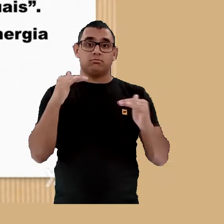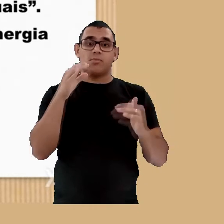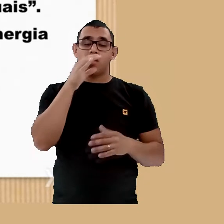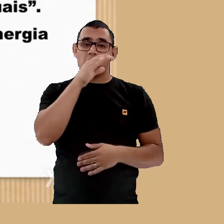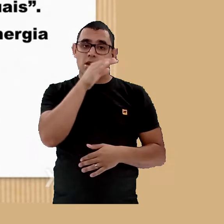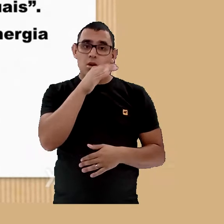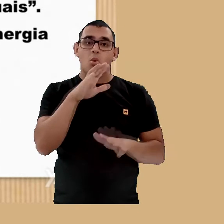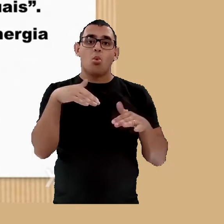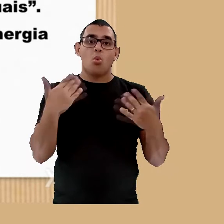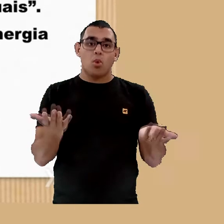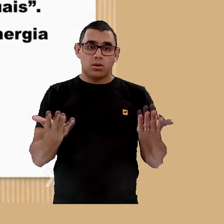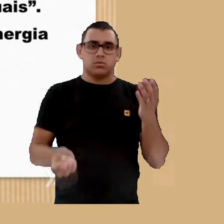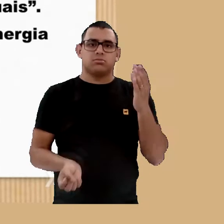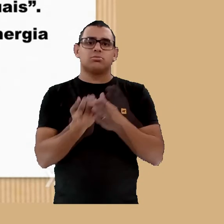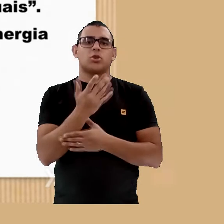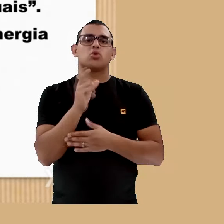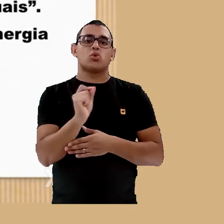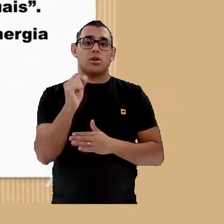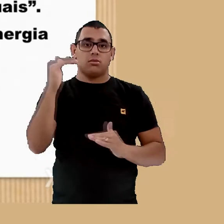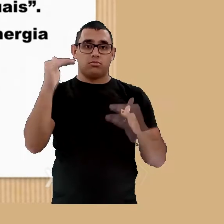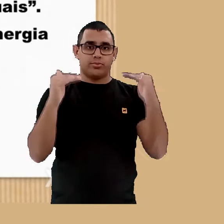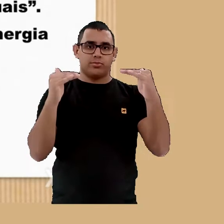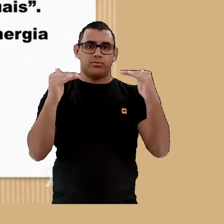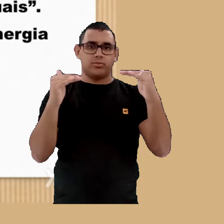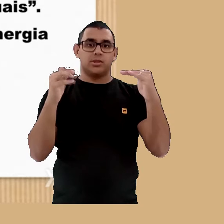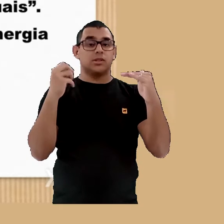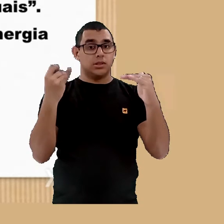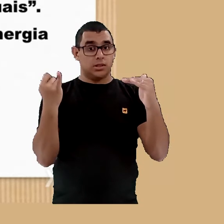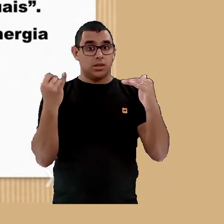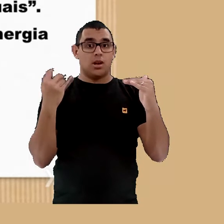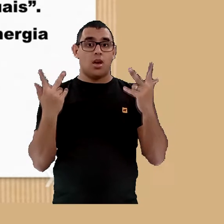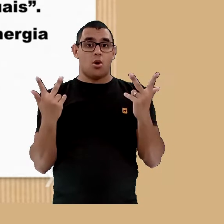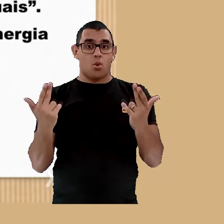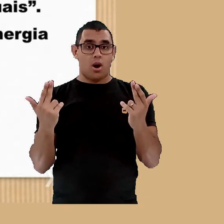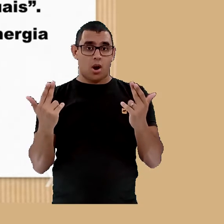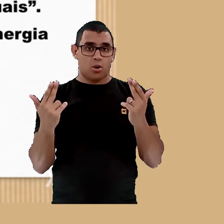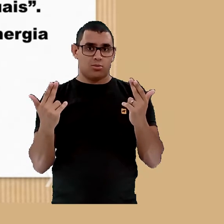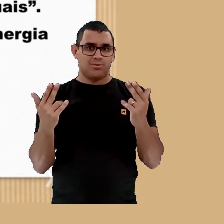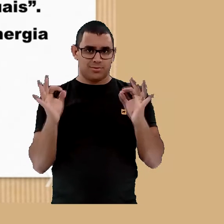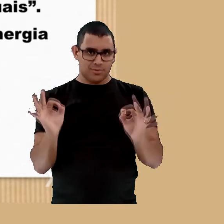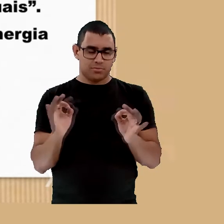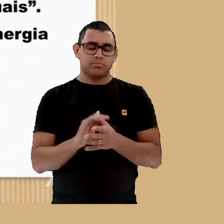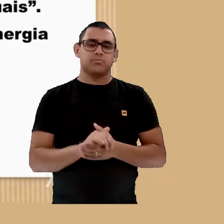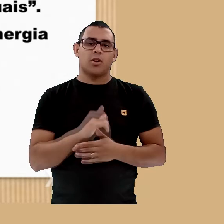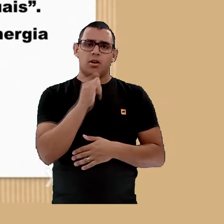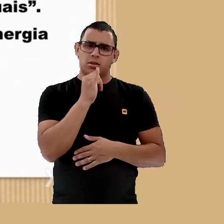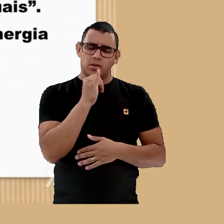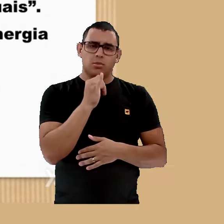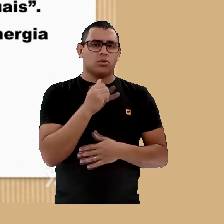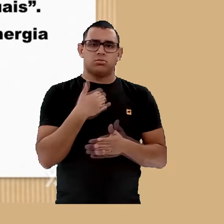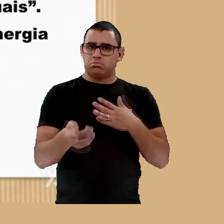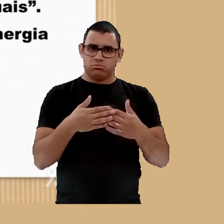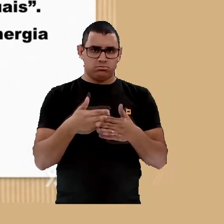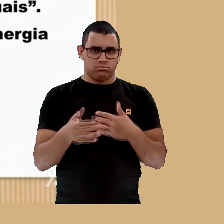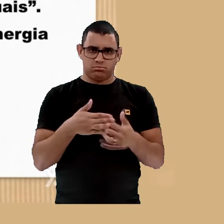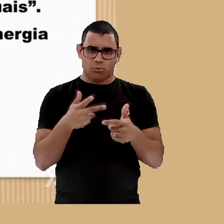térmico entre si quando suas temperaturas são iguais. Então, vocês vão lembrar que nós estudamos que os corpos, eles trocam energia. Então,